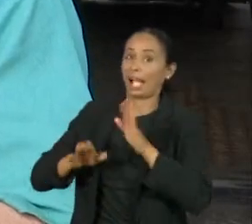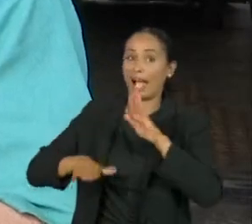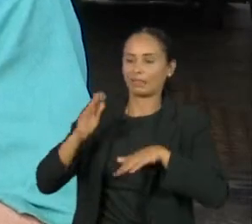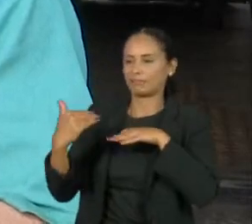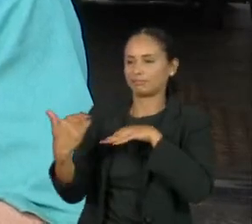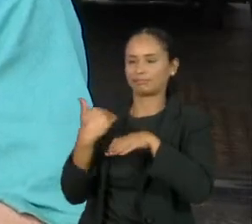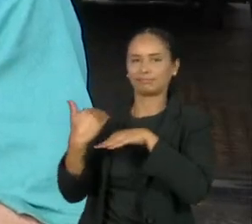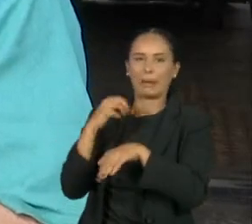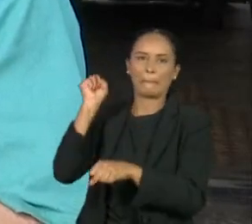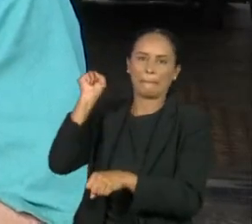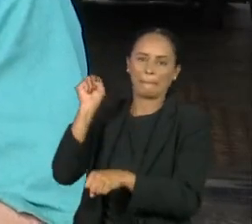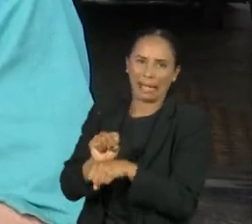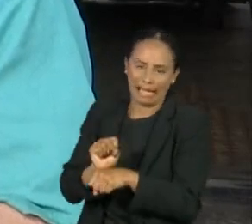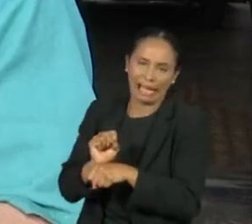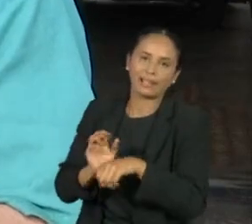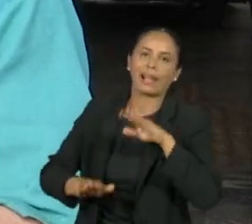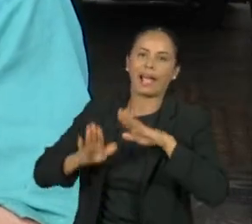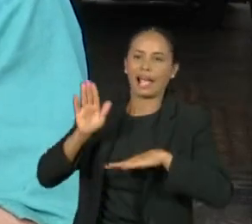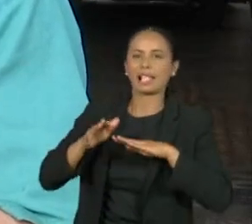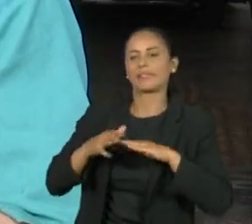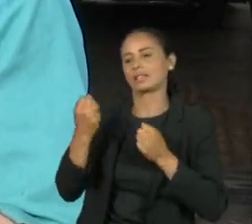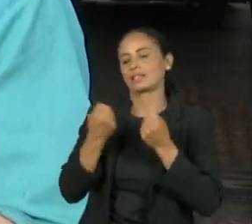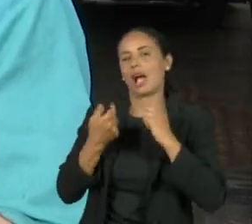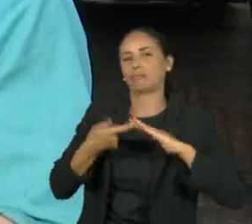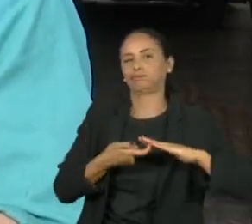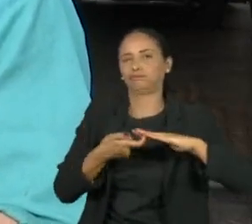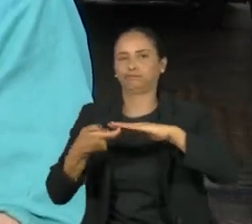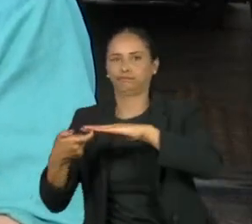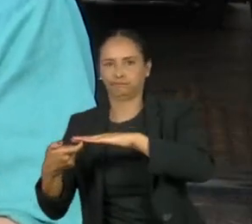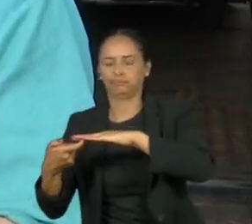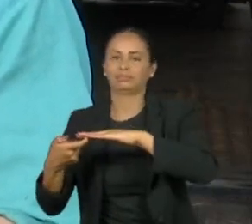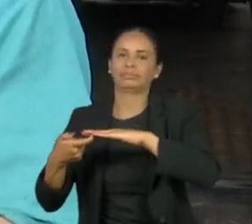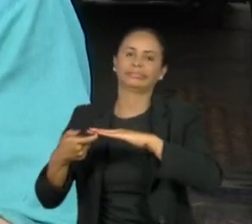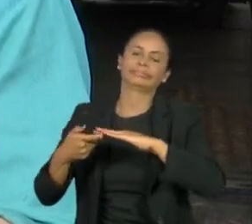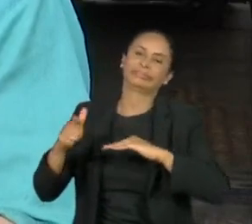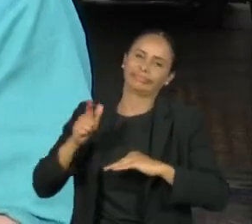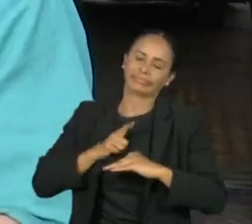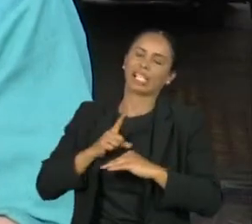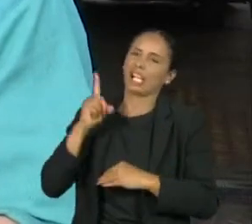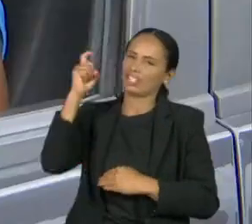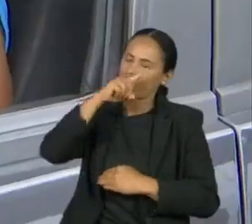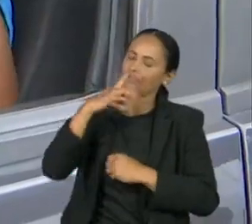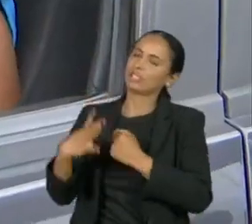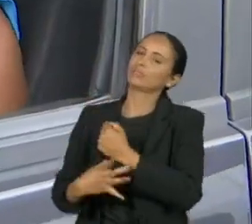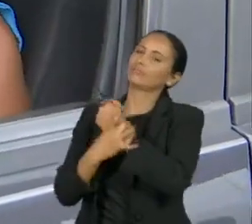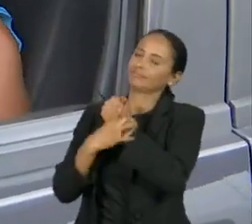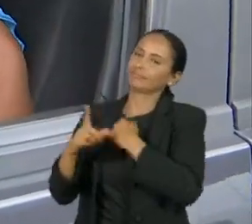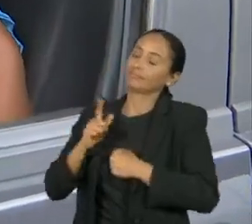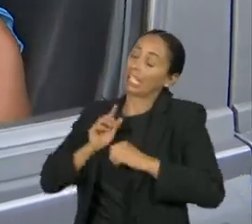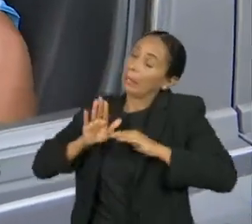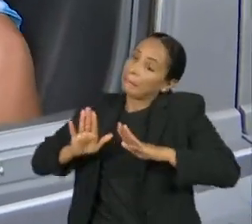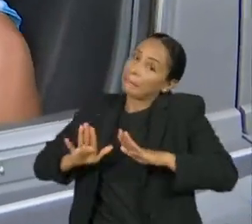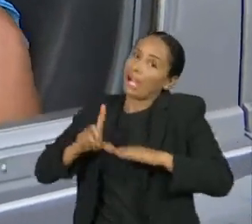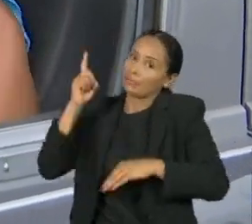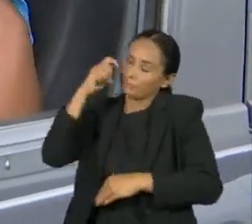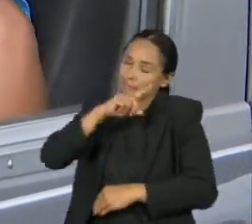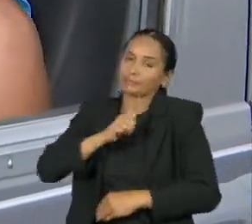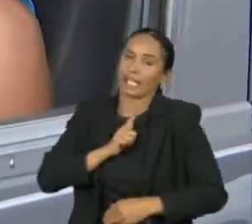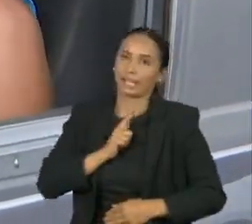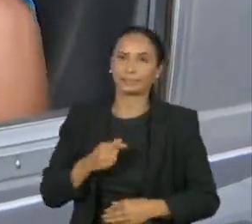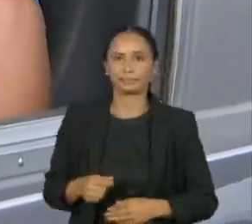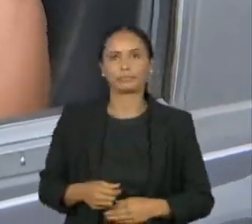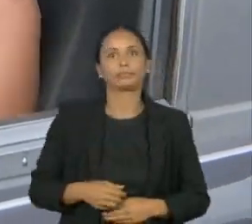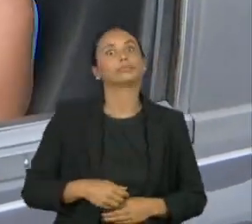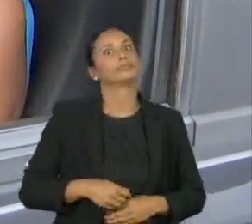de guincho aqui na oficina, o pessoal vem pela seguradora e tal, né? Não é o caso de Euclides e